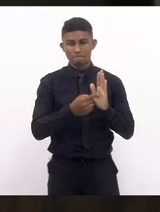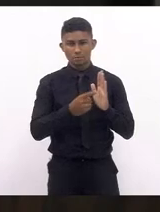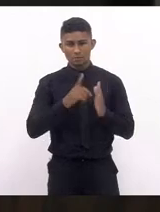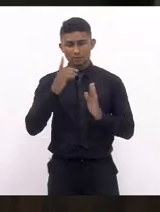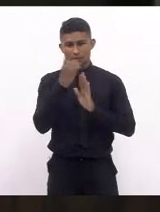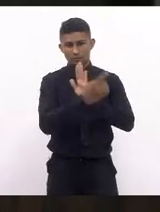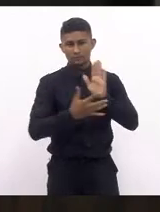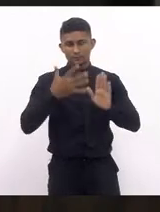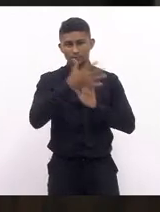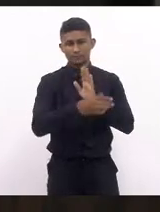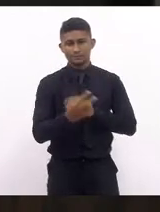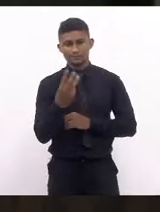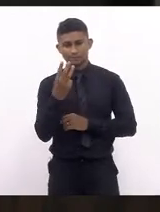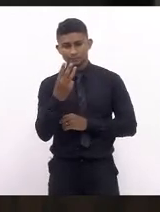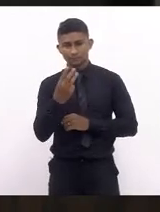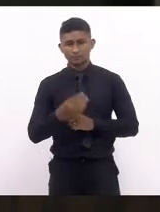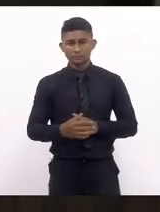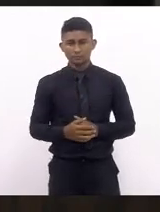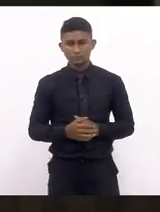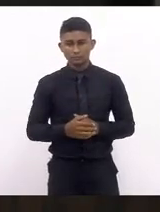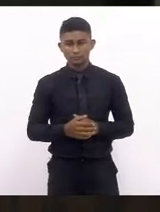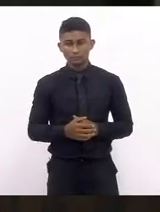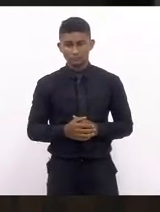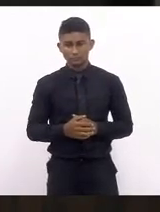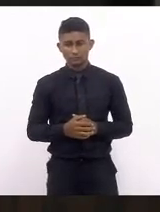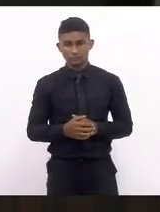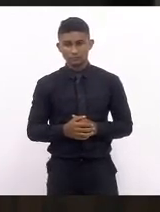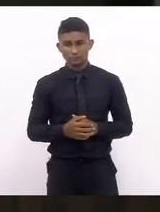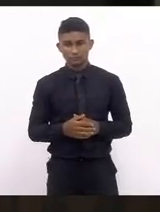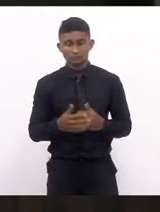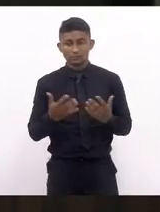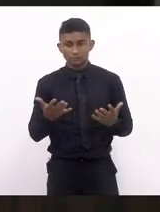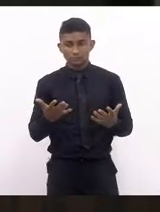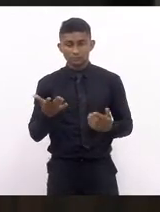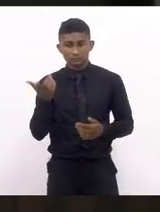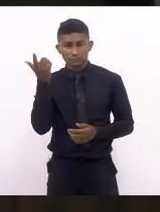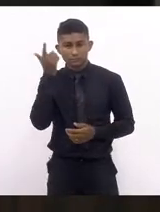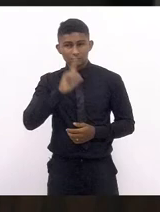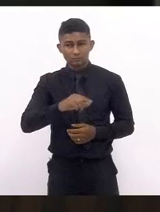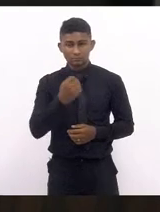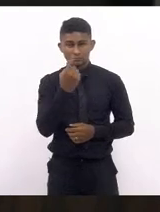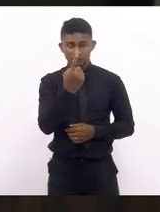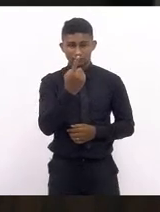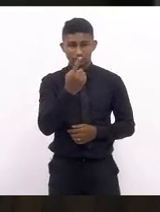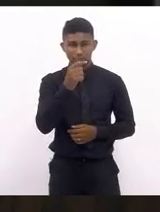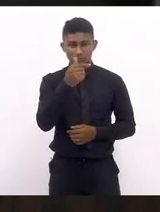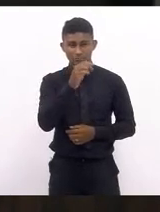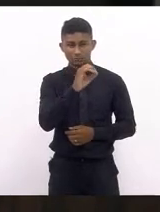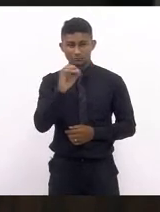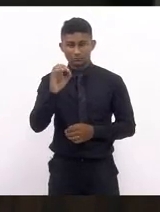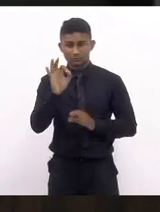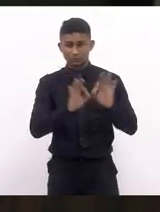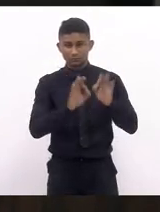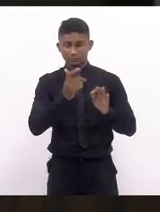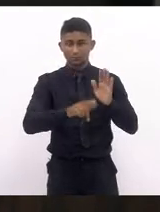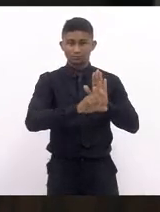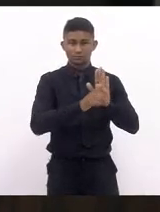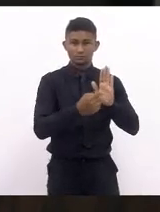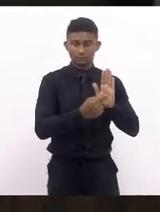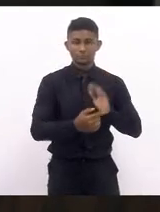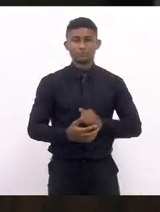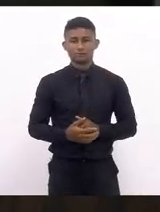decreto legislativo 282 resoluções apresentando-se que administra 700 projetos no exercício para pagamento do